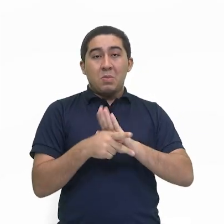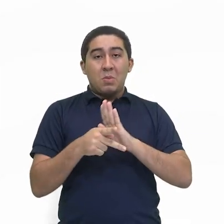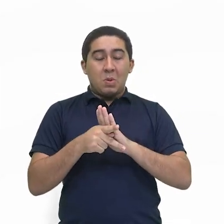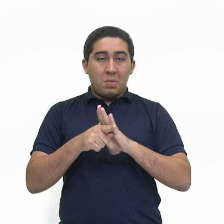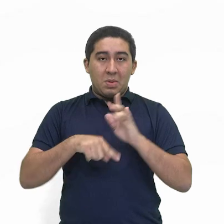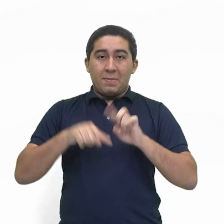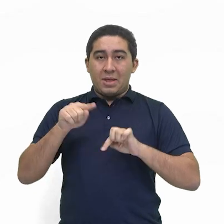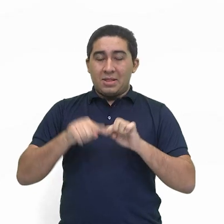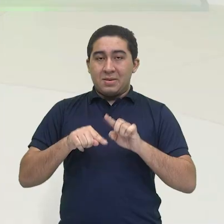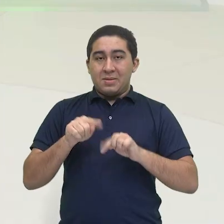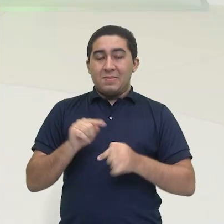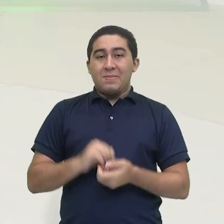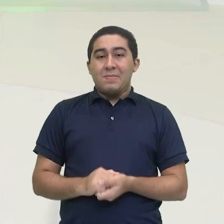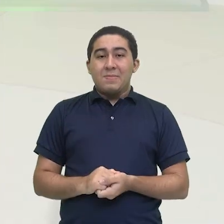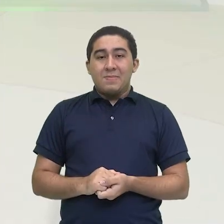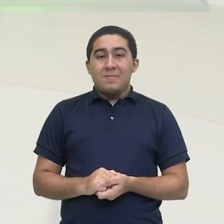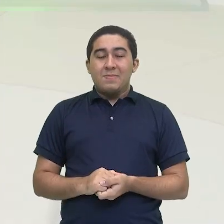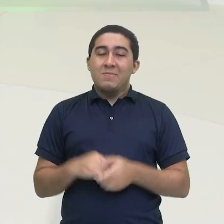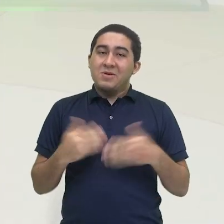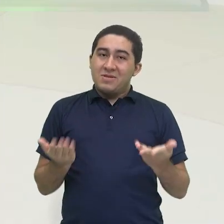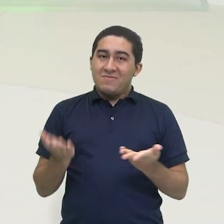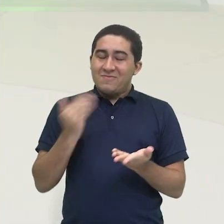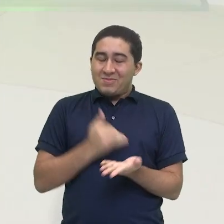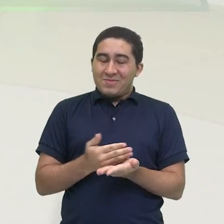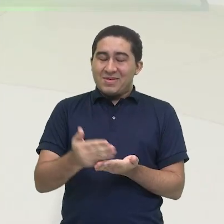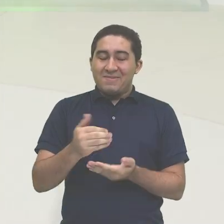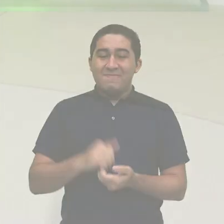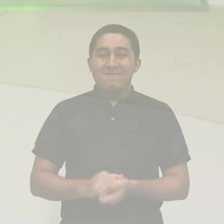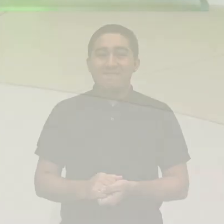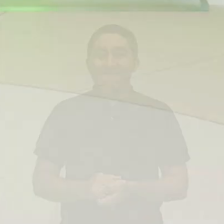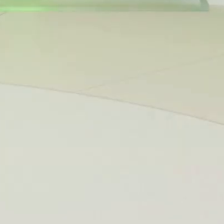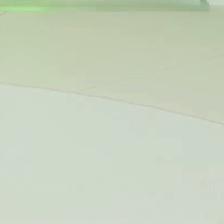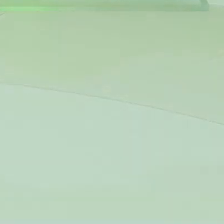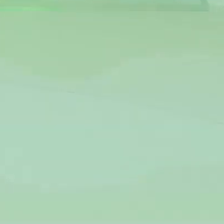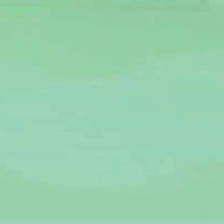da matéria. Então, vamos à nossa aula.